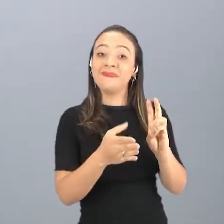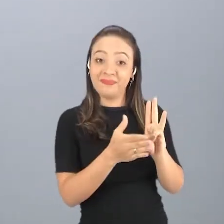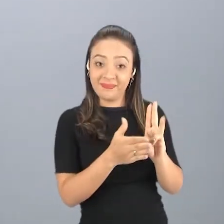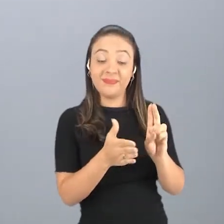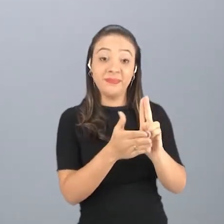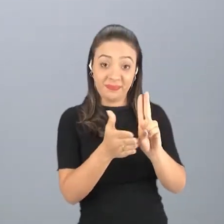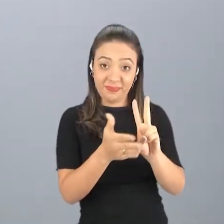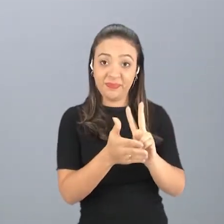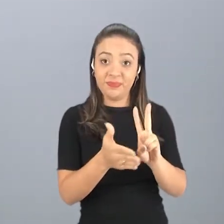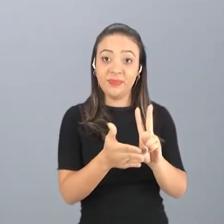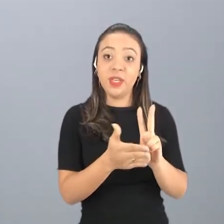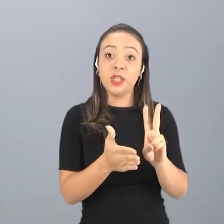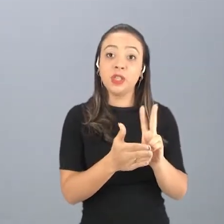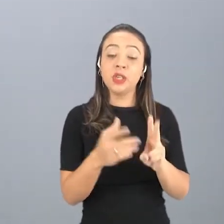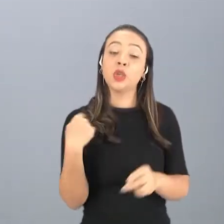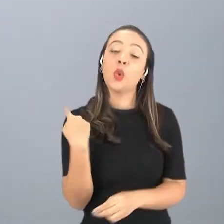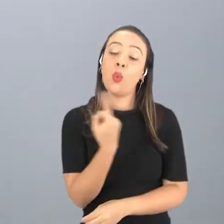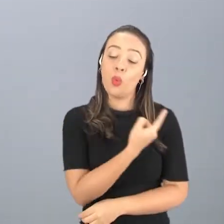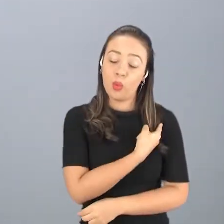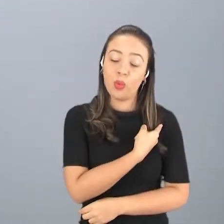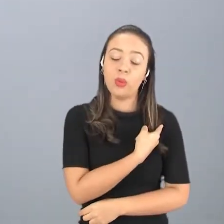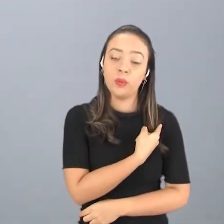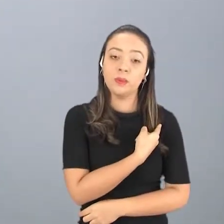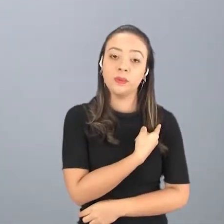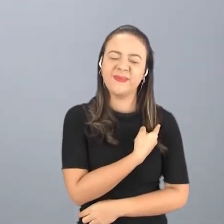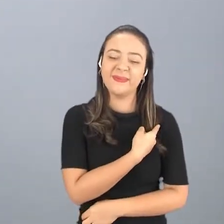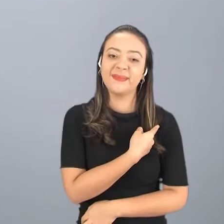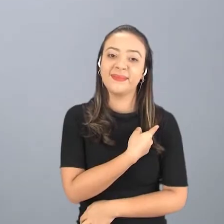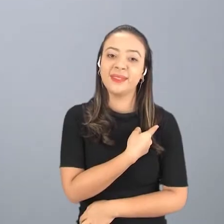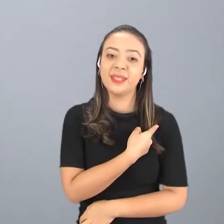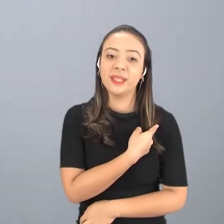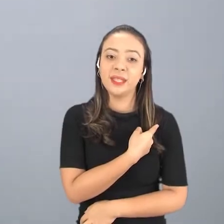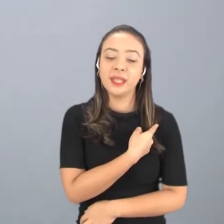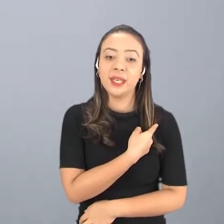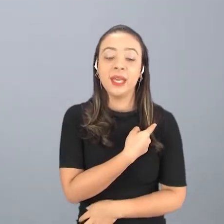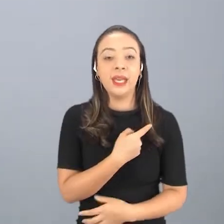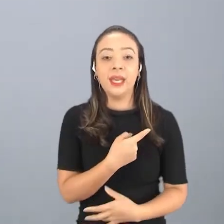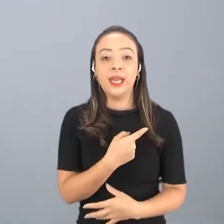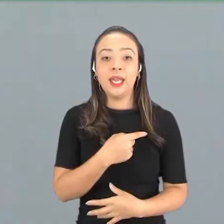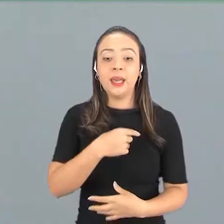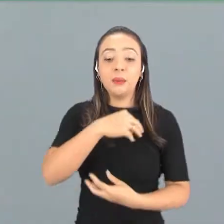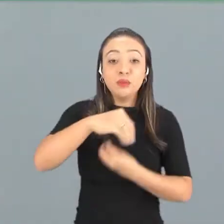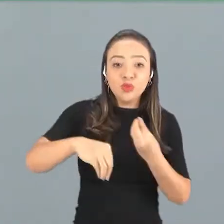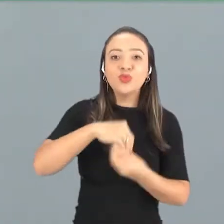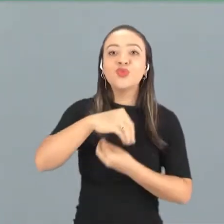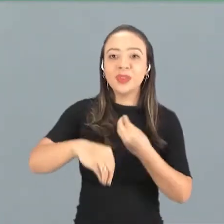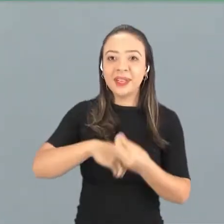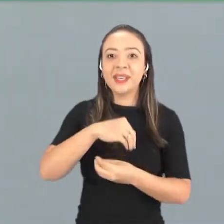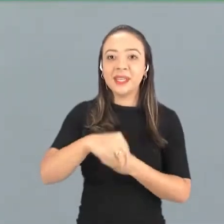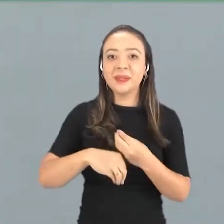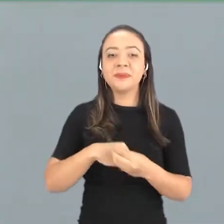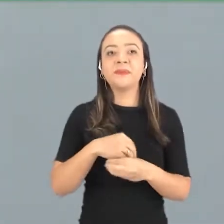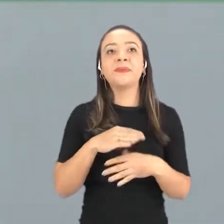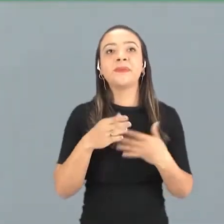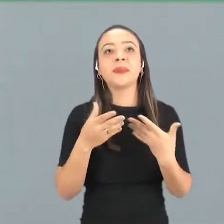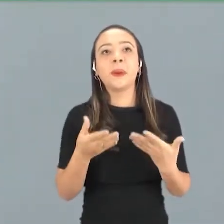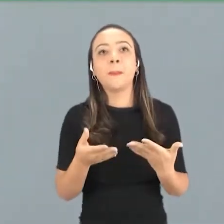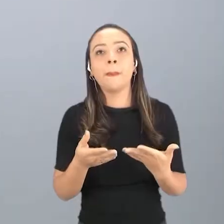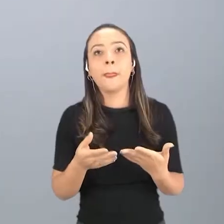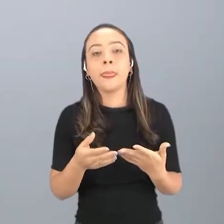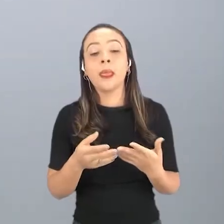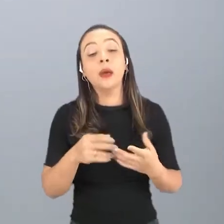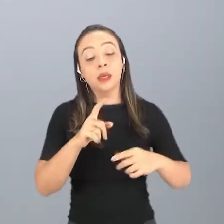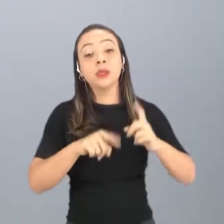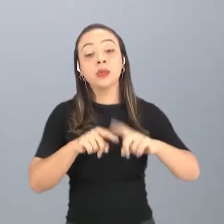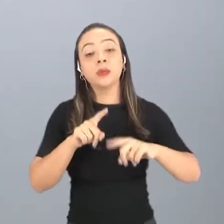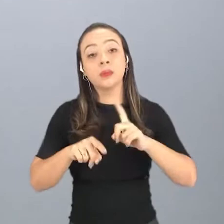que nós acabamos herdando, vamos dizer assim, né? Então, esses instrumentos